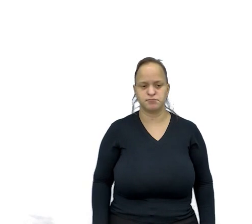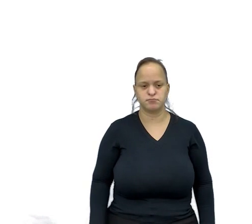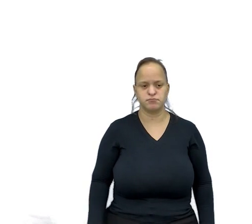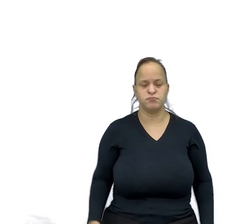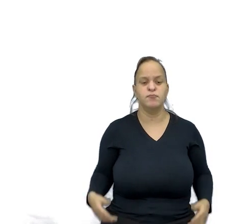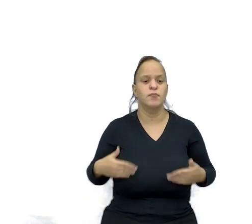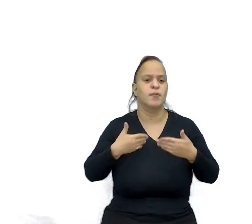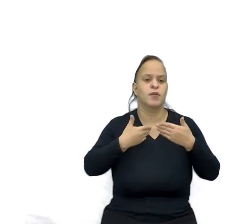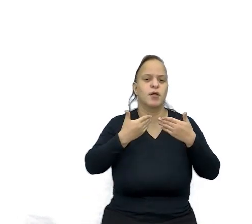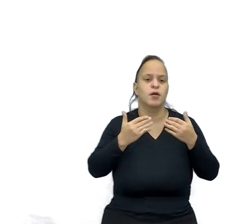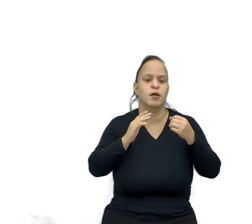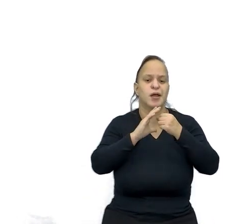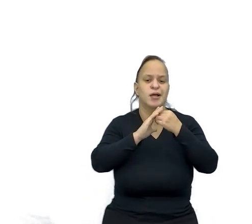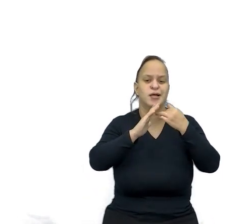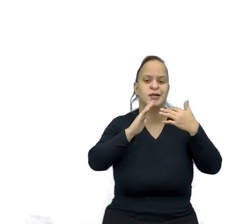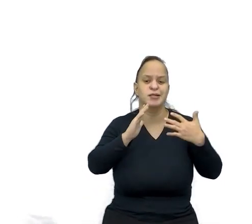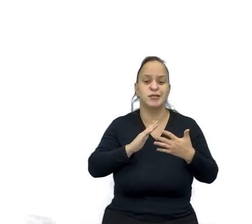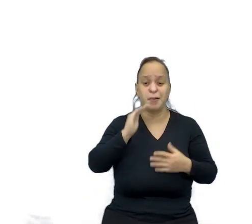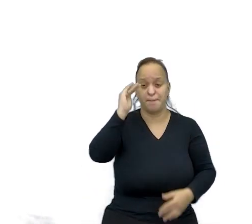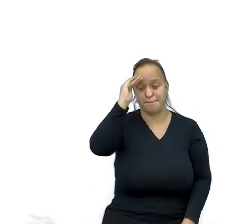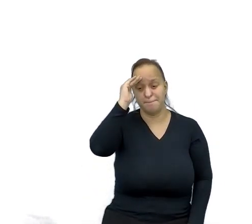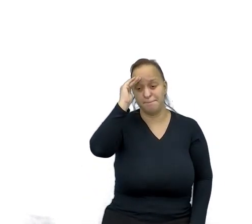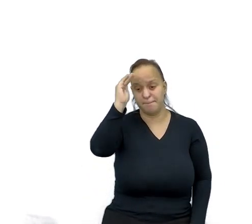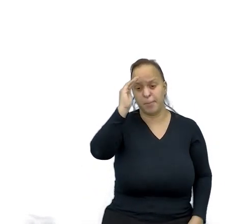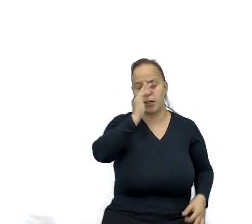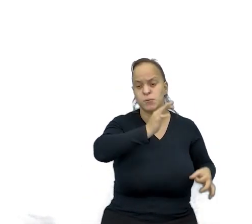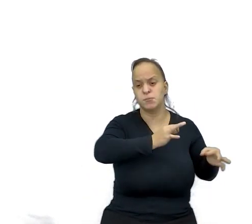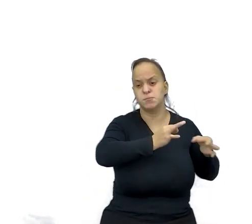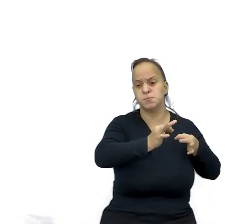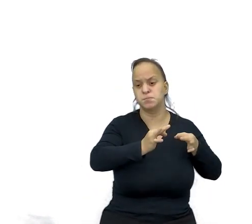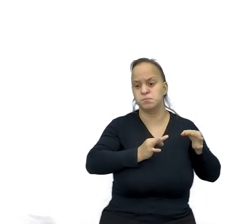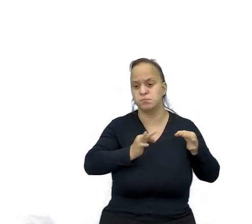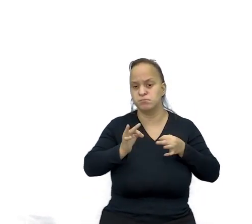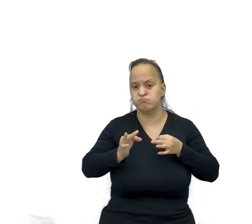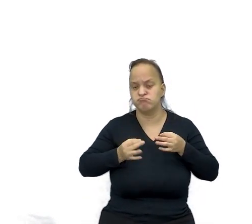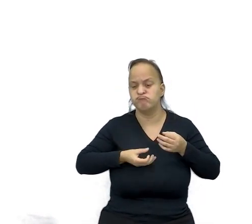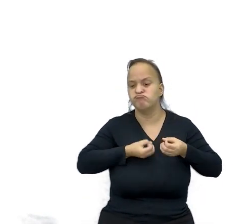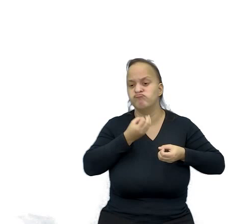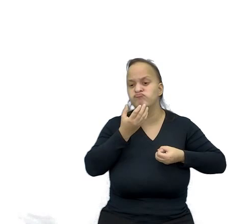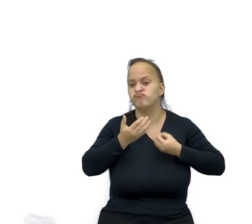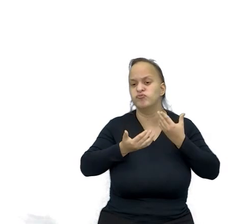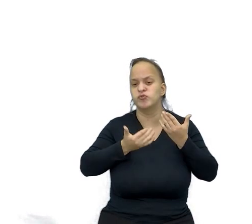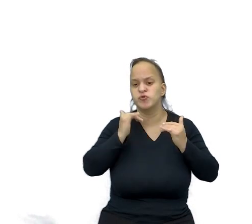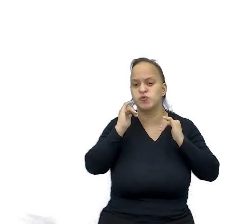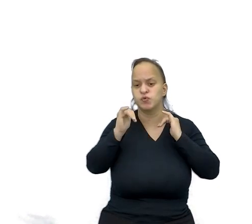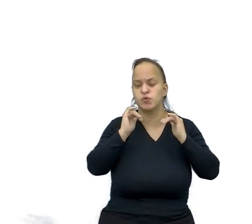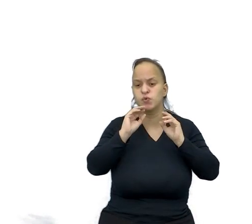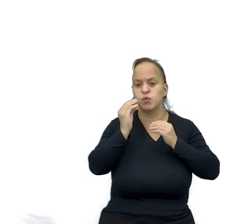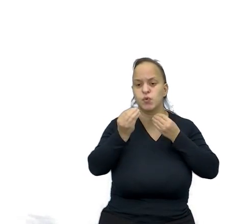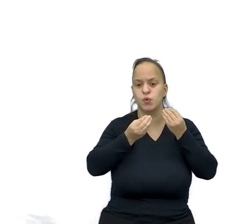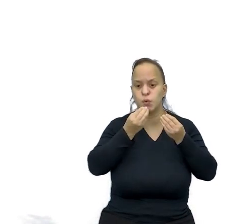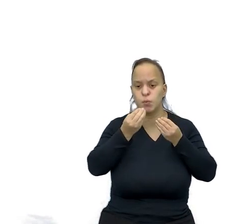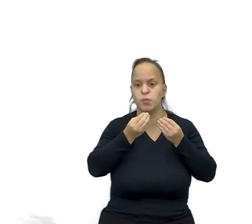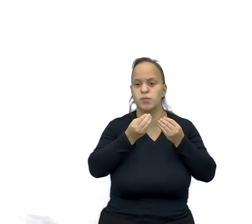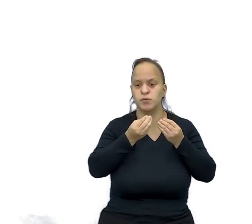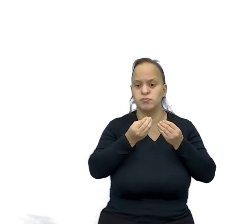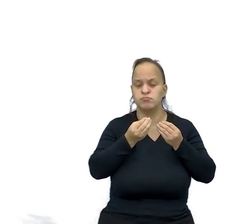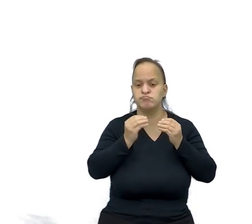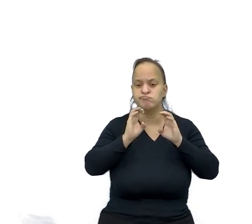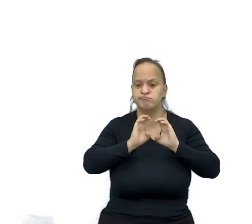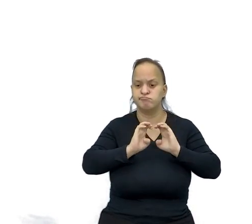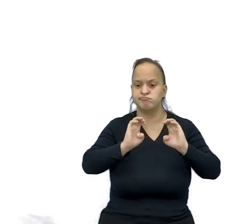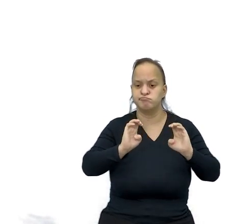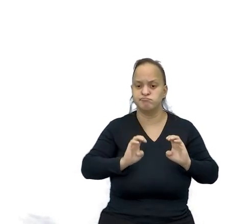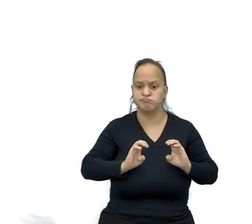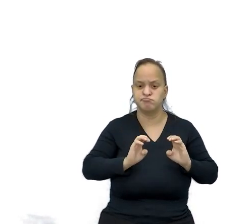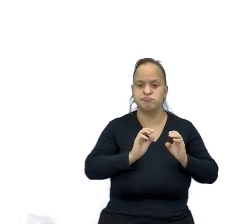Então, as principais características e o planejamento, então, desse relato, né? Estrutura de narrativa semelhante à do